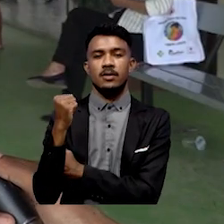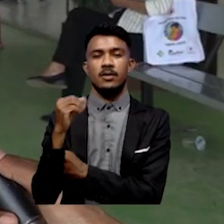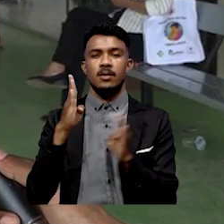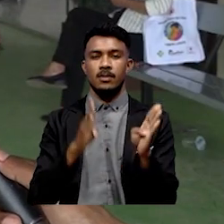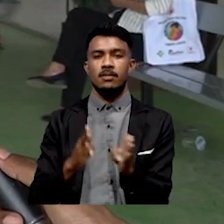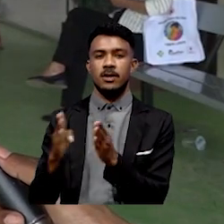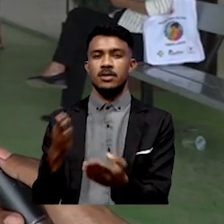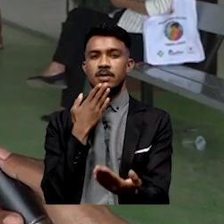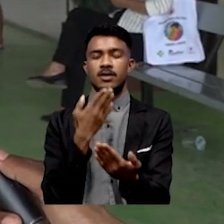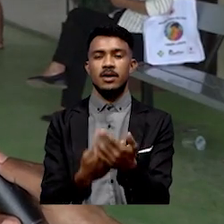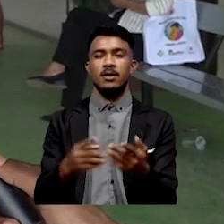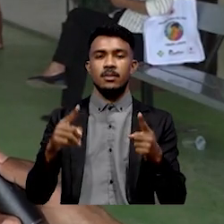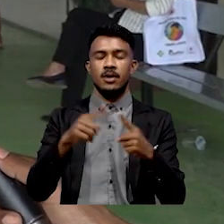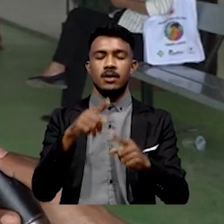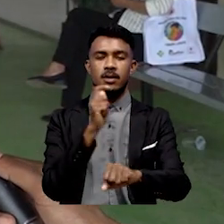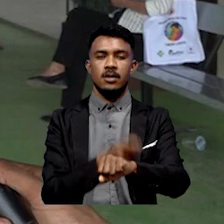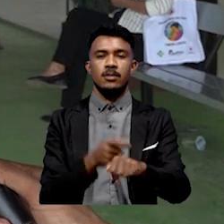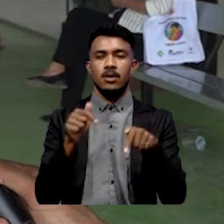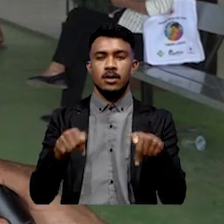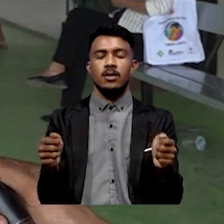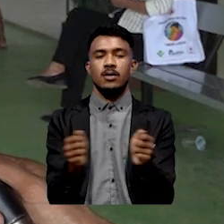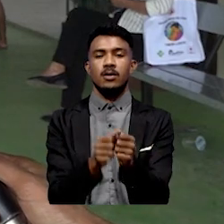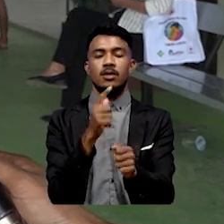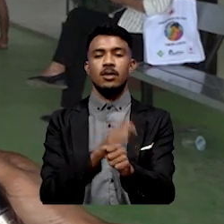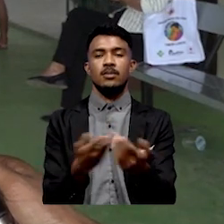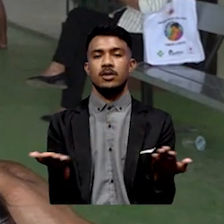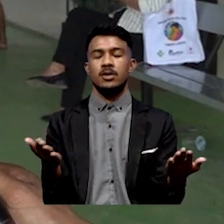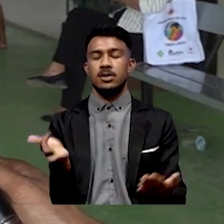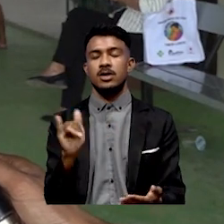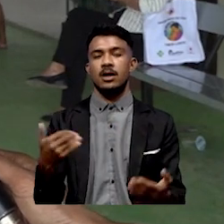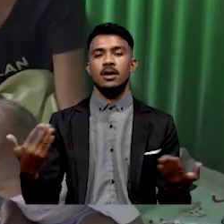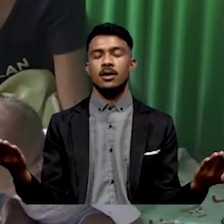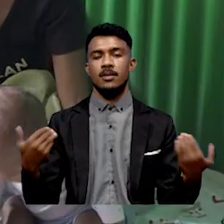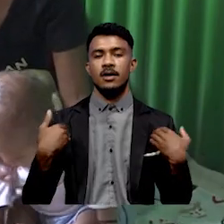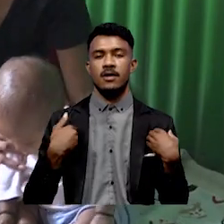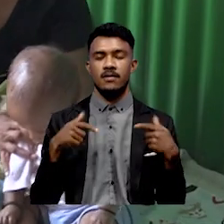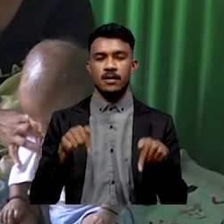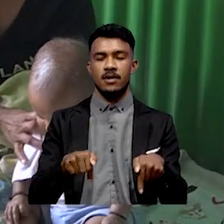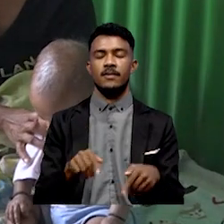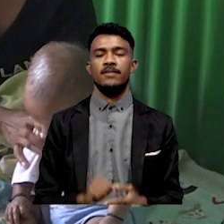iha momento ida ne ho situação siran be mak agora da ko mosu ihe tene.